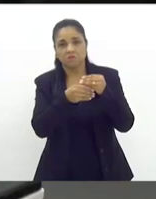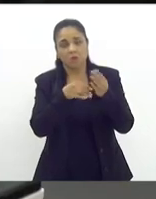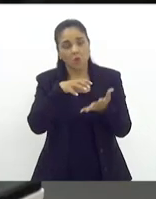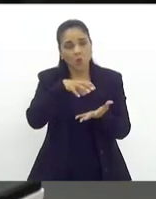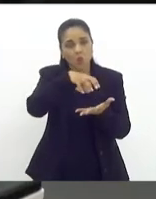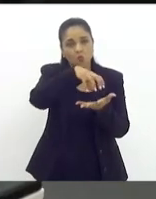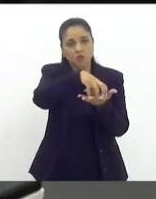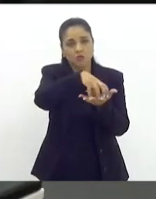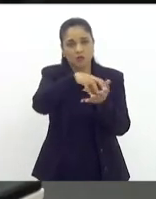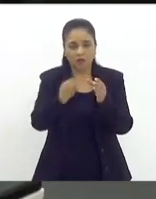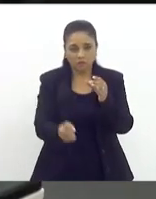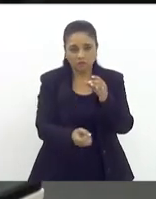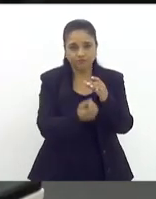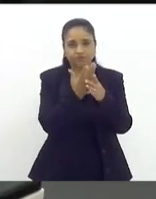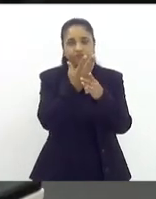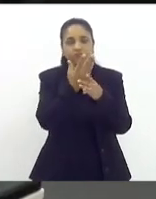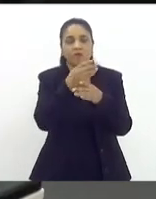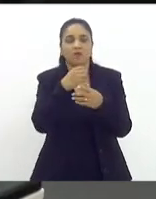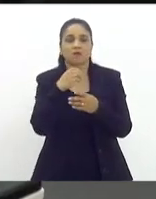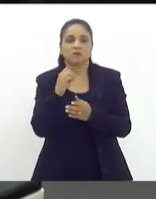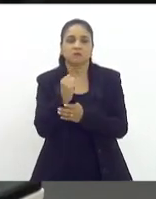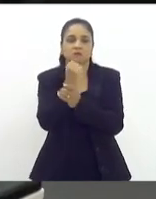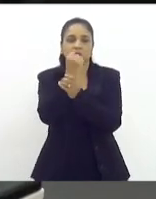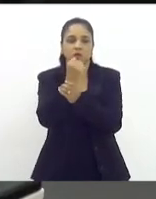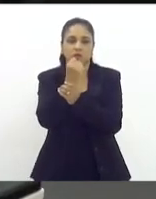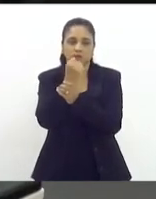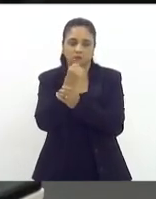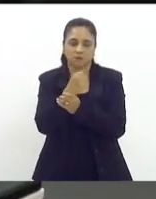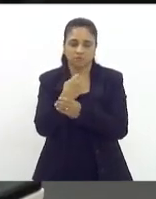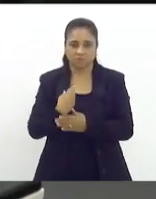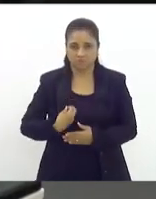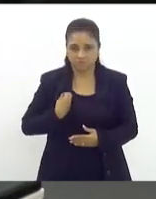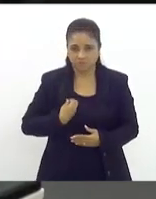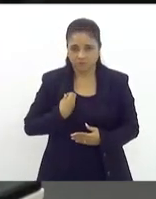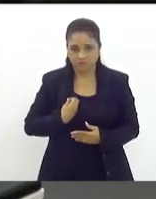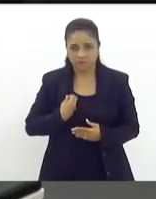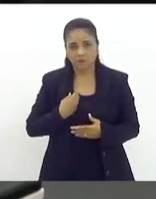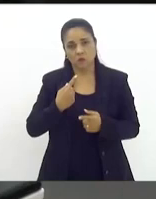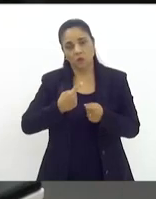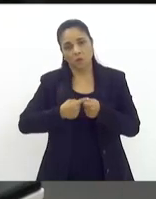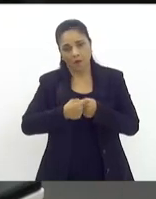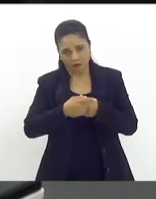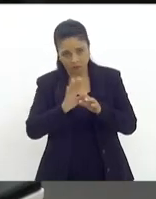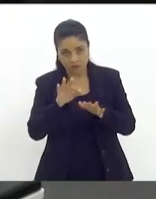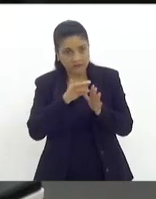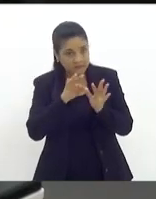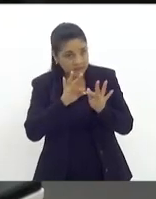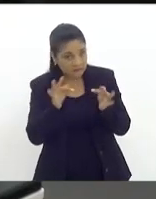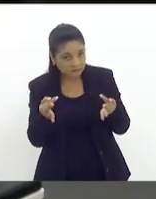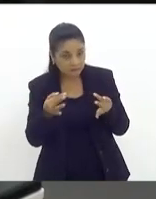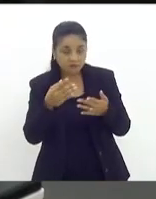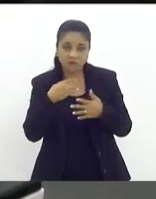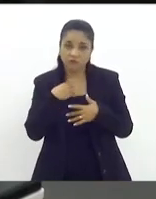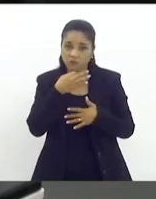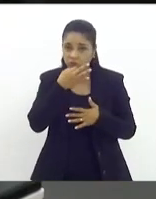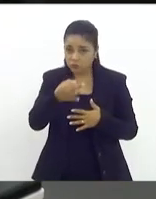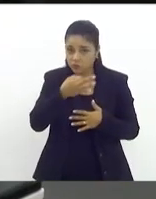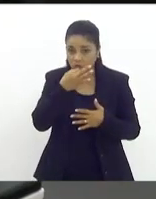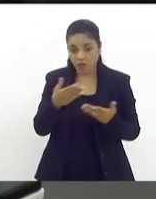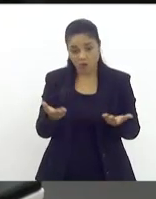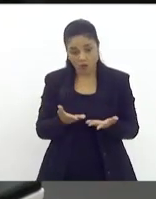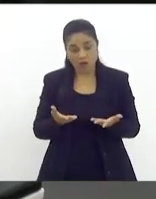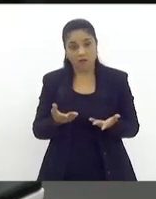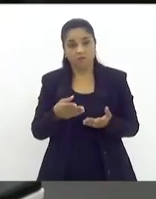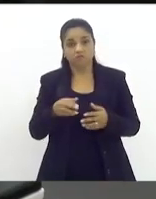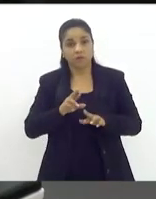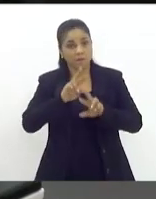do segurança presente no bairro tal. Isso é uma indicação simples. Mas isso aqui é uma sugestão de fato, de algo novo, e que, uma